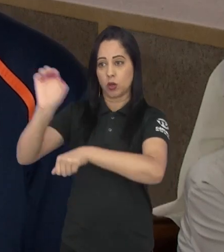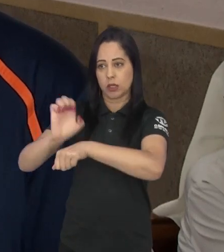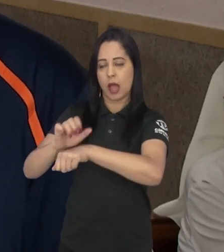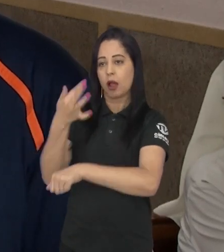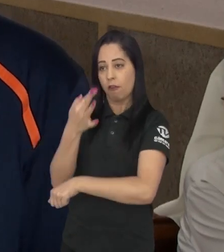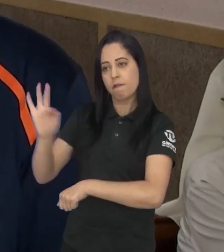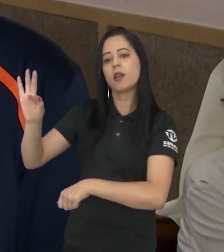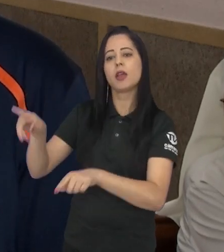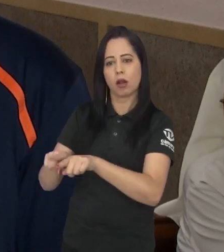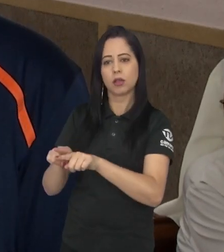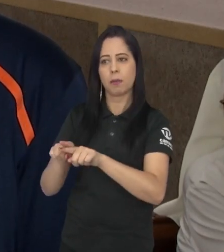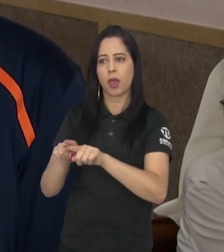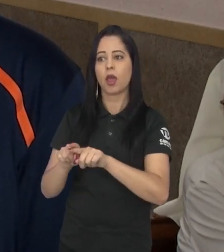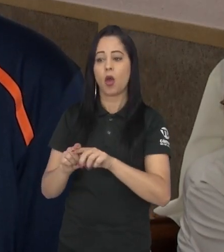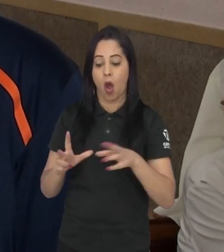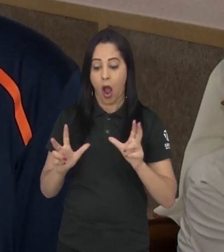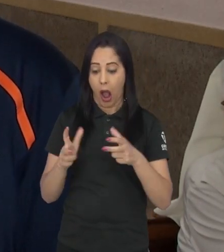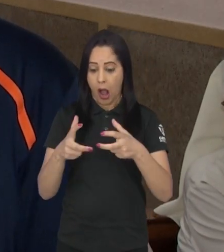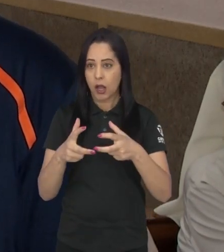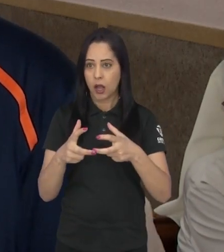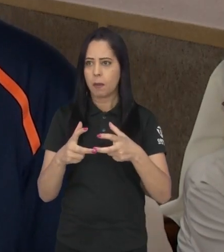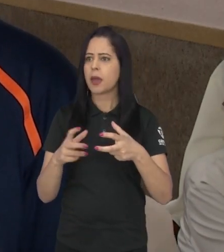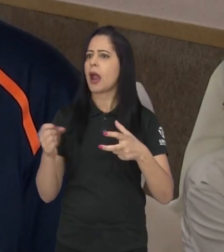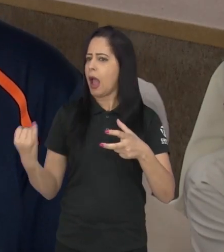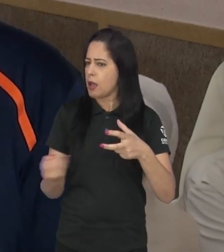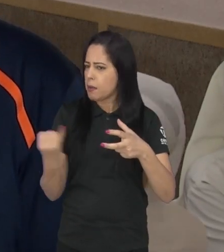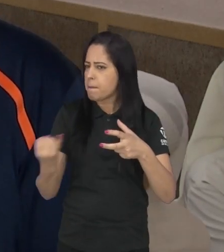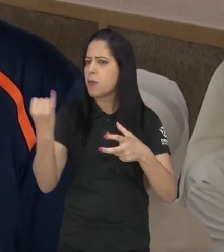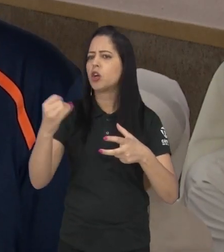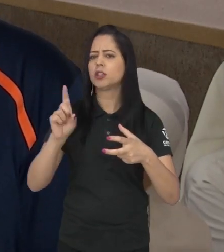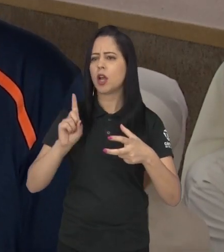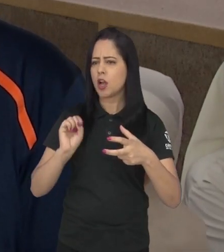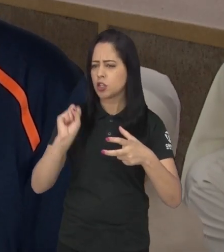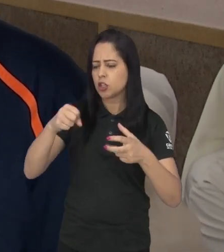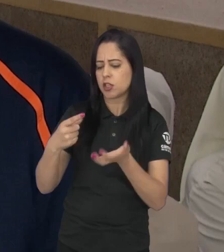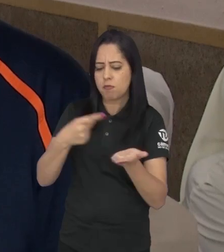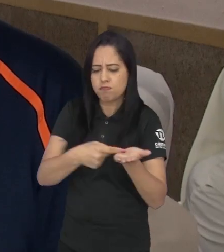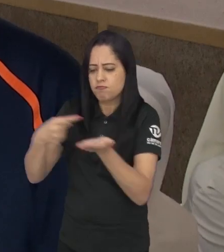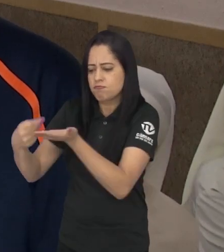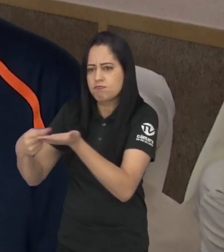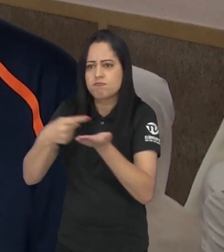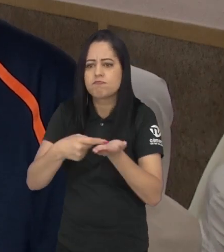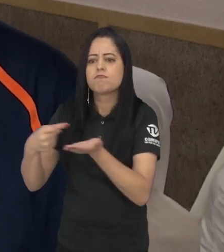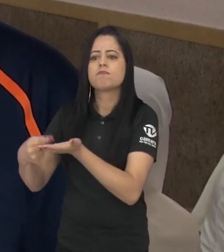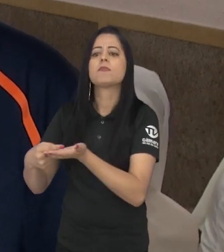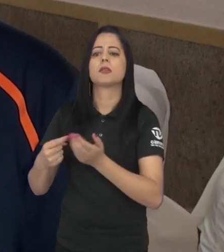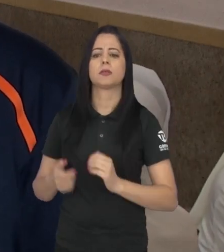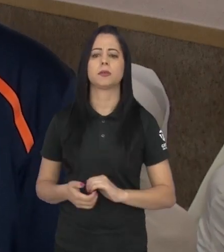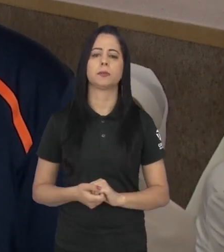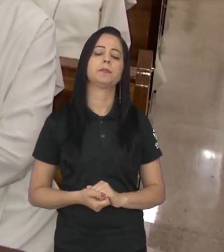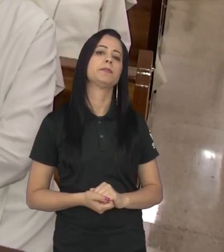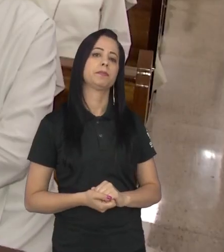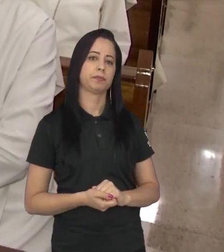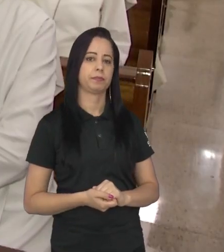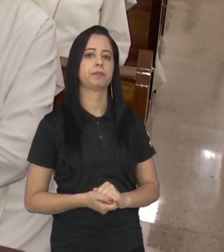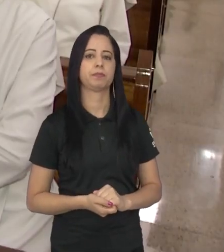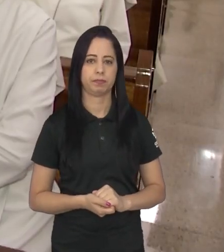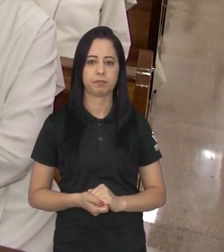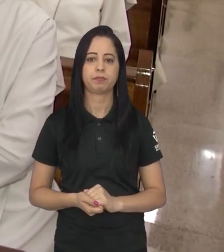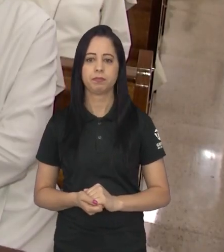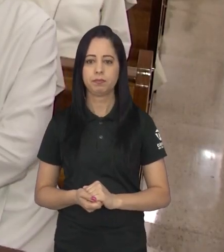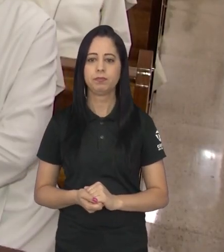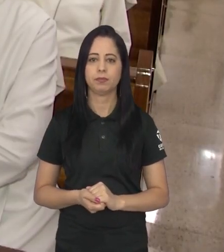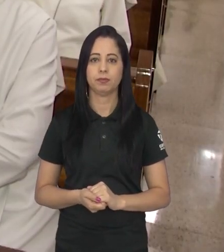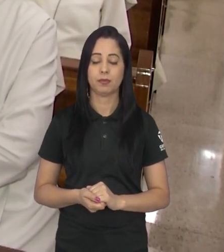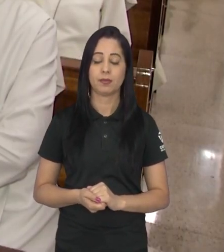federal também. Então a Câmara tem um papel sim preponderante nesse olhar que eles têm para frente também. Enquanto